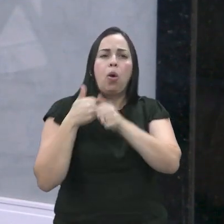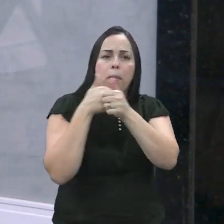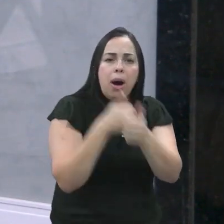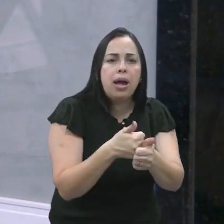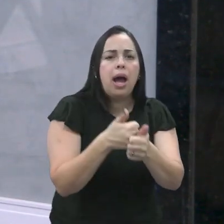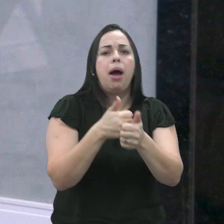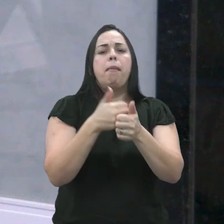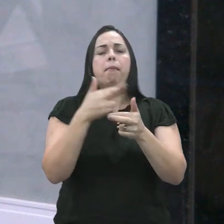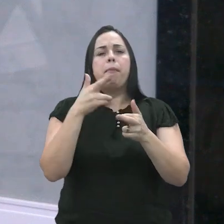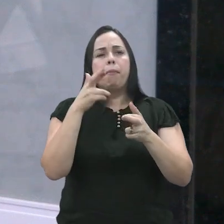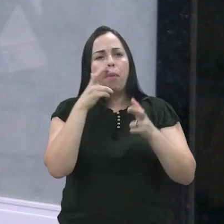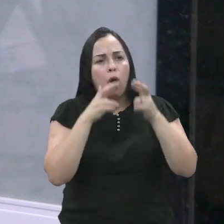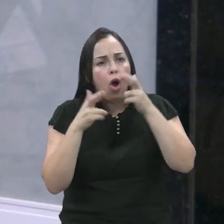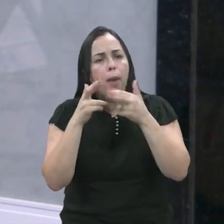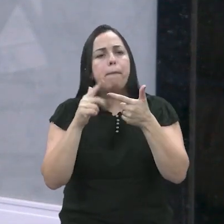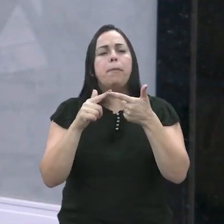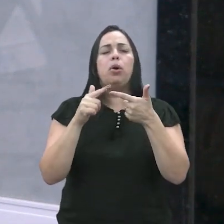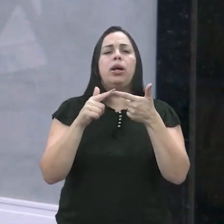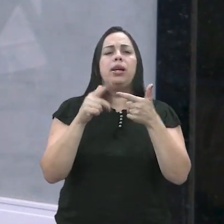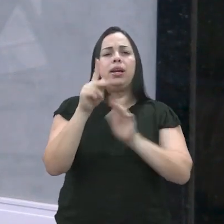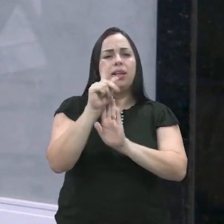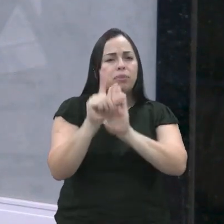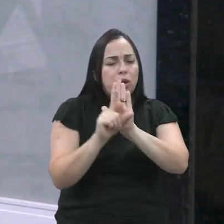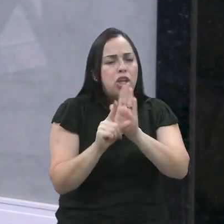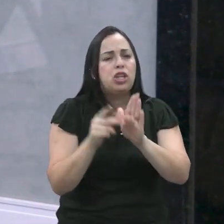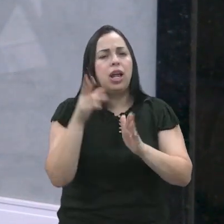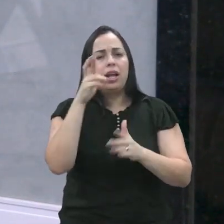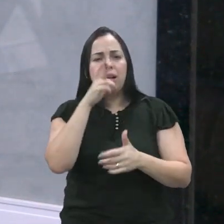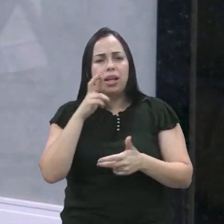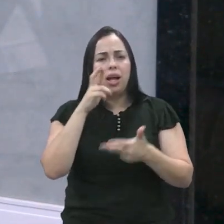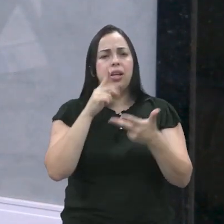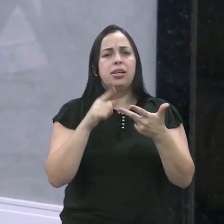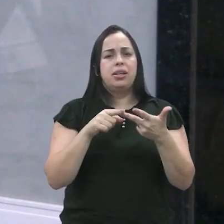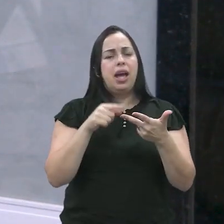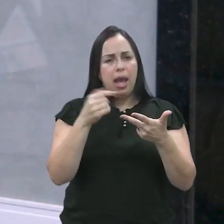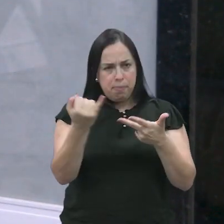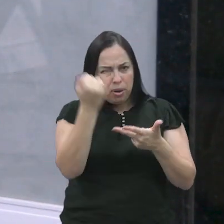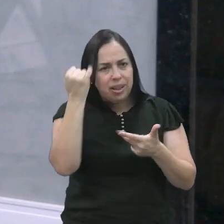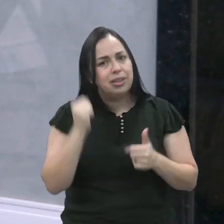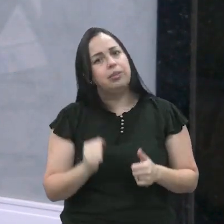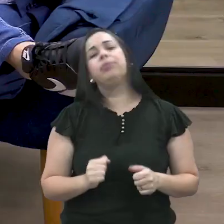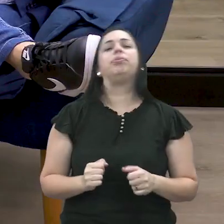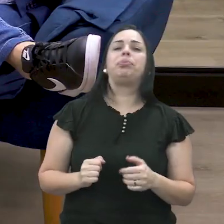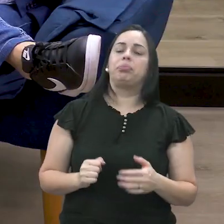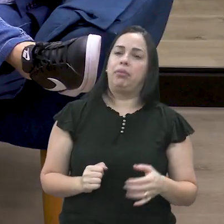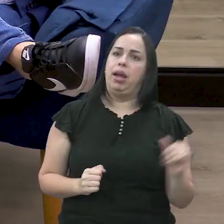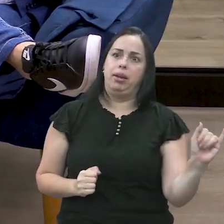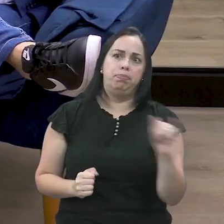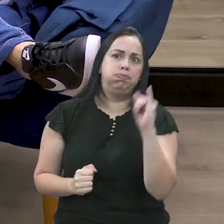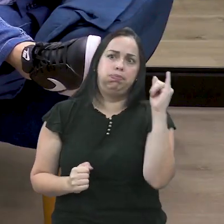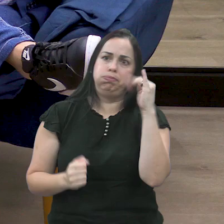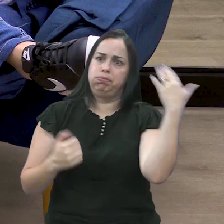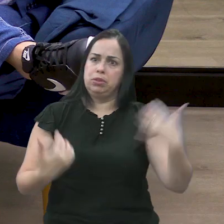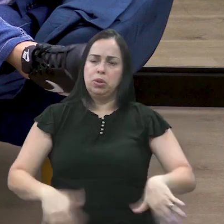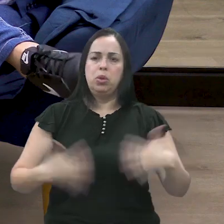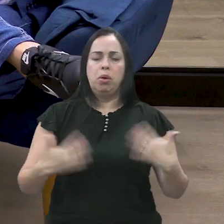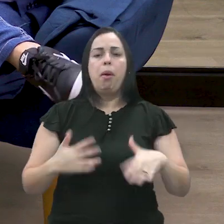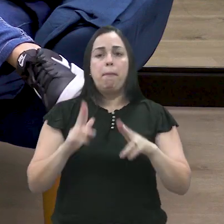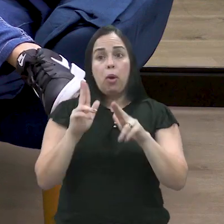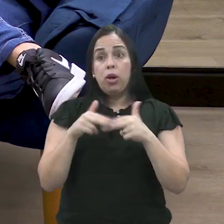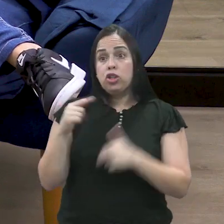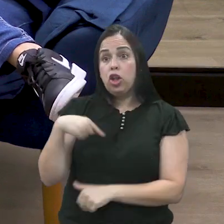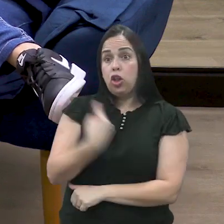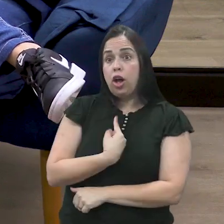acompanhar projetos de lei ou sessões da Câmara, o trabalho da Câmara de forma geral? Cara, isso é fundamental e a